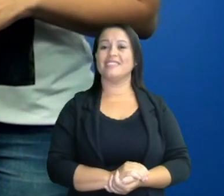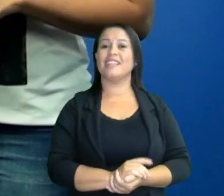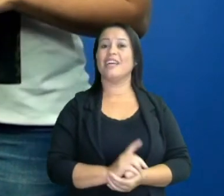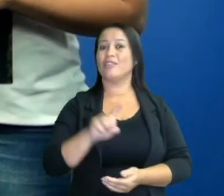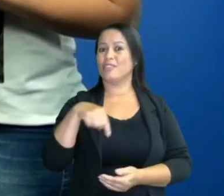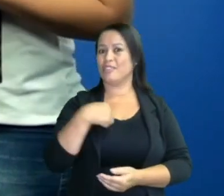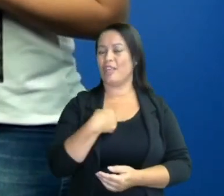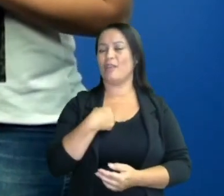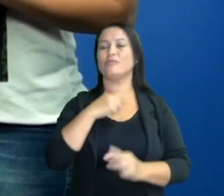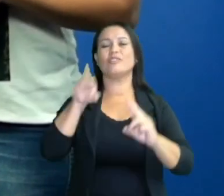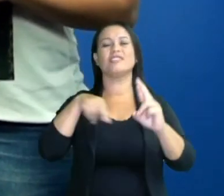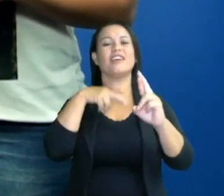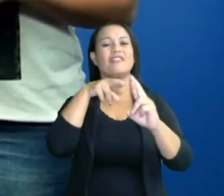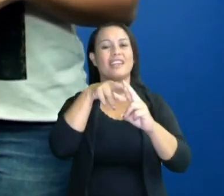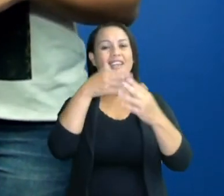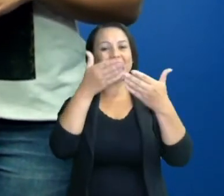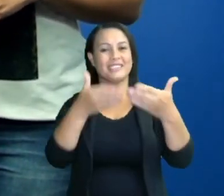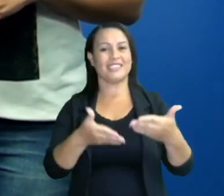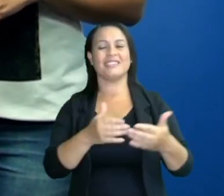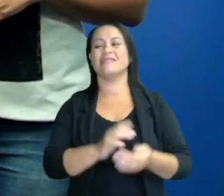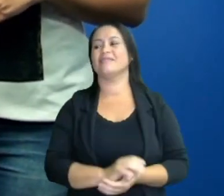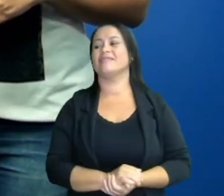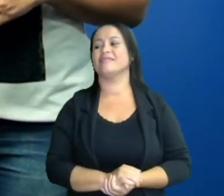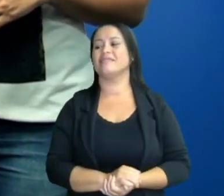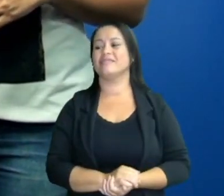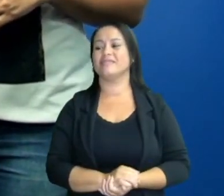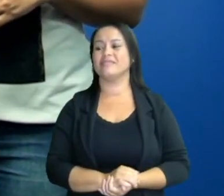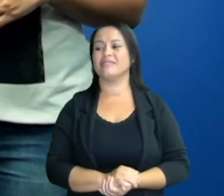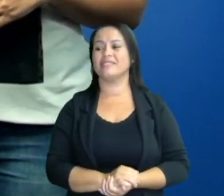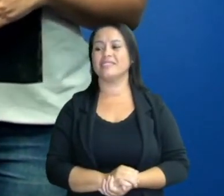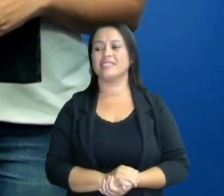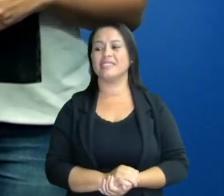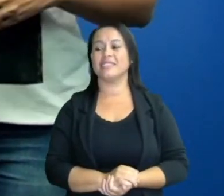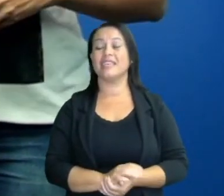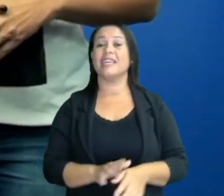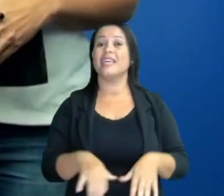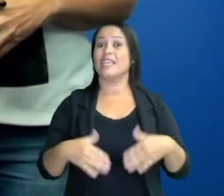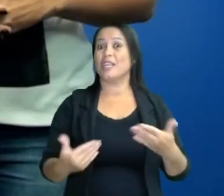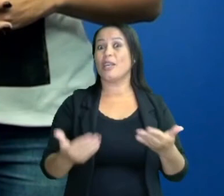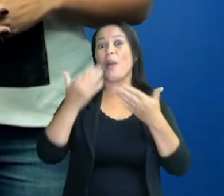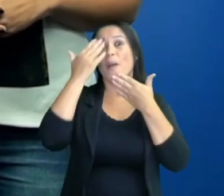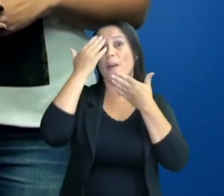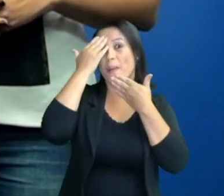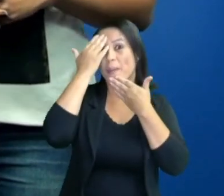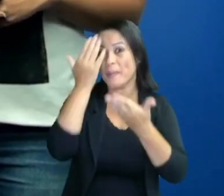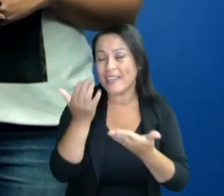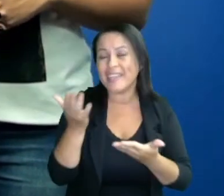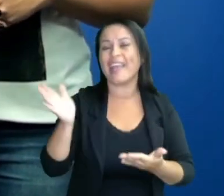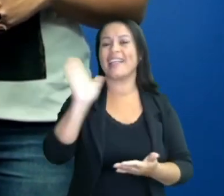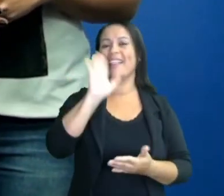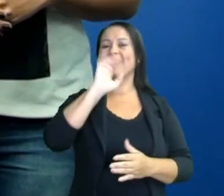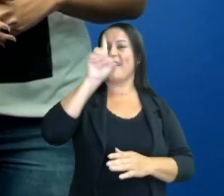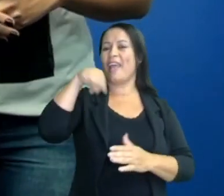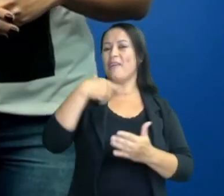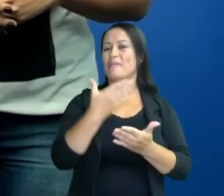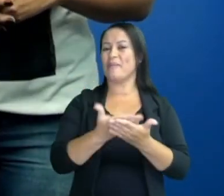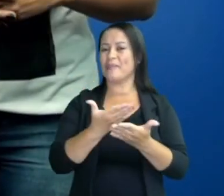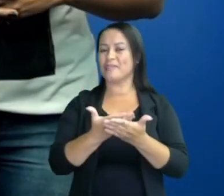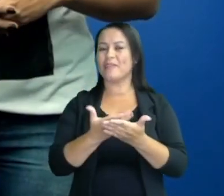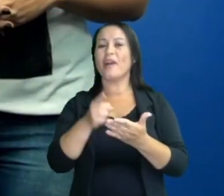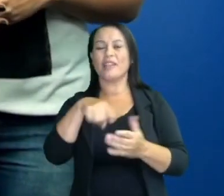e nós temos nossas referências E aí Ah e Obrigada pessoal até a próxima